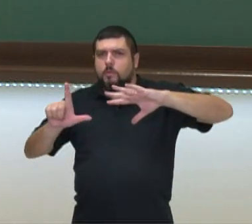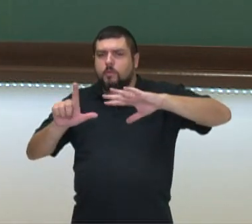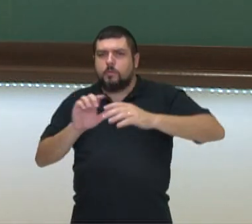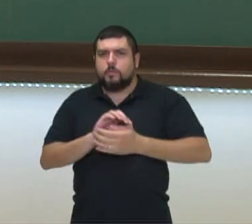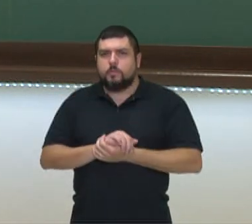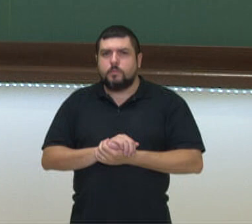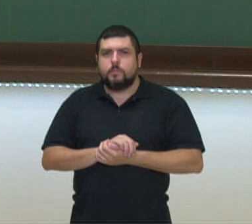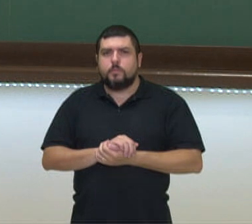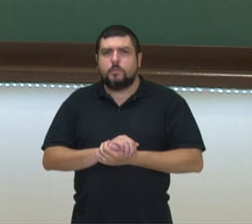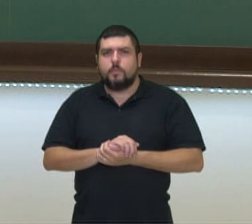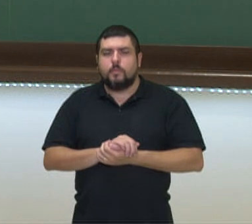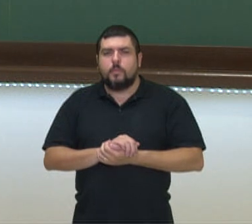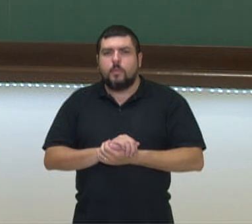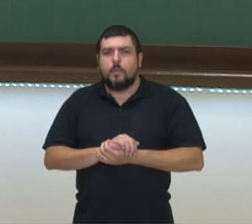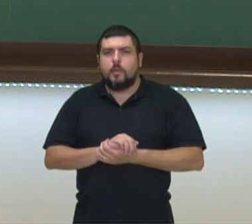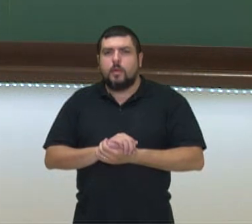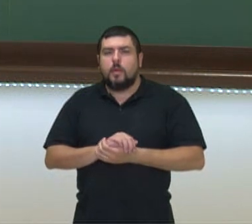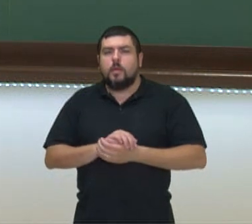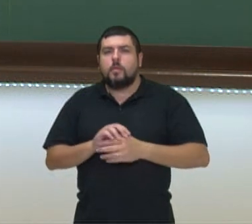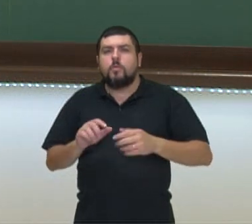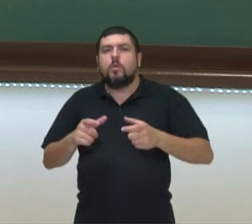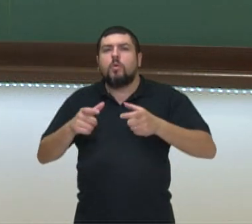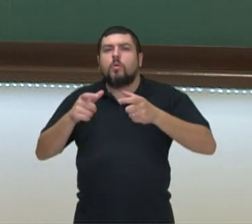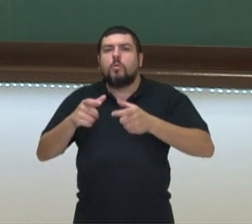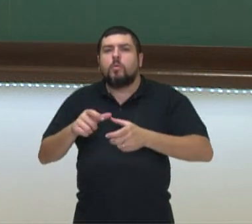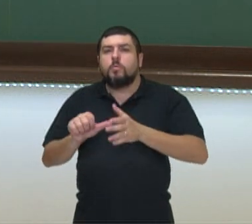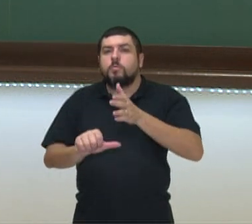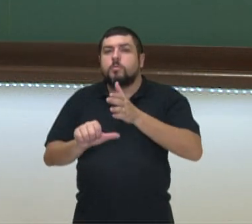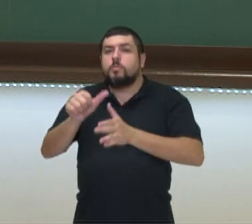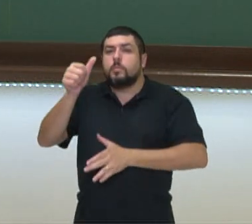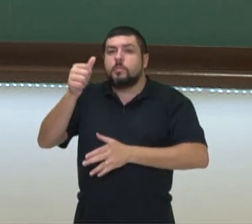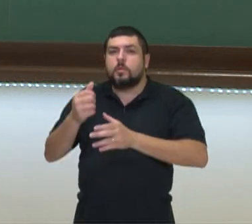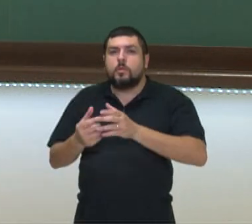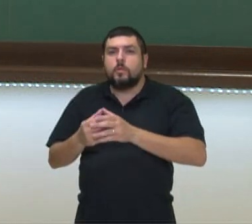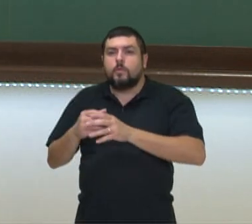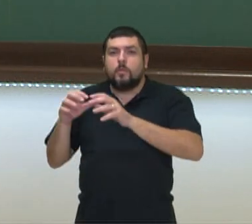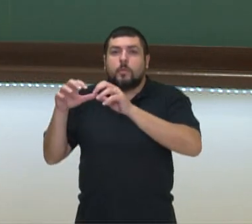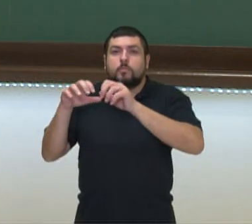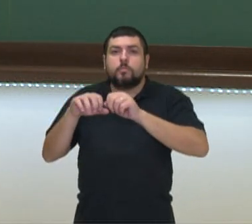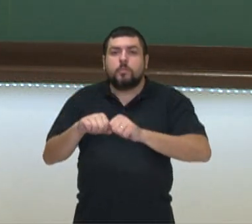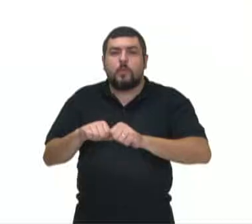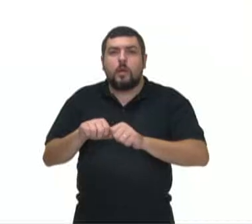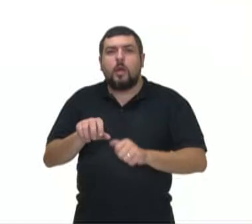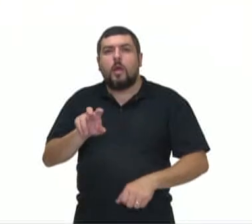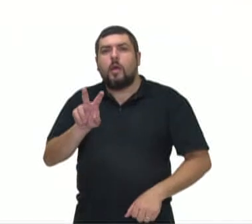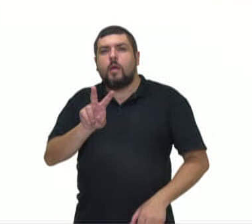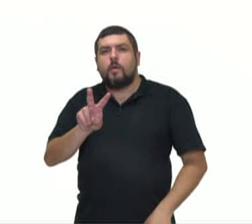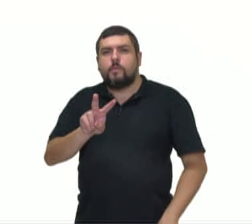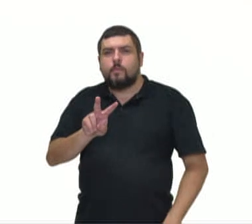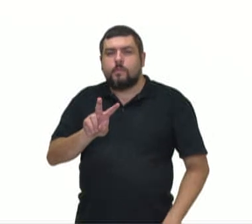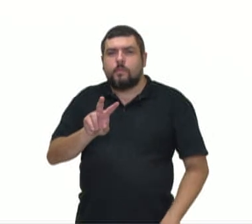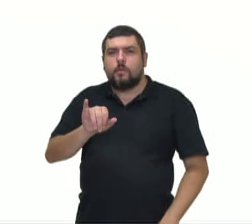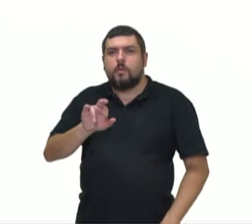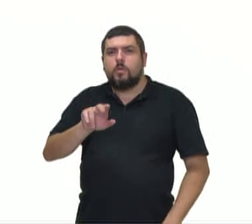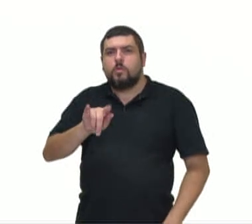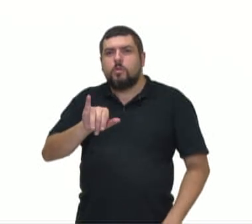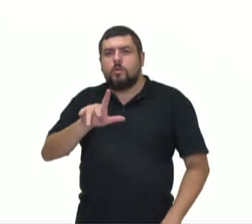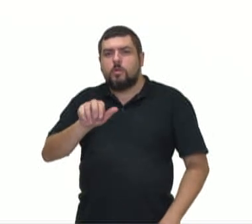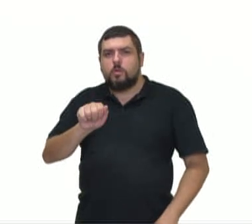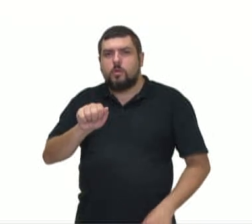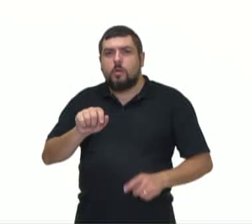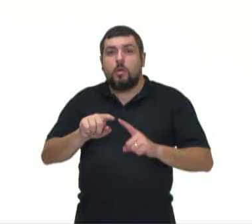fundar a primeira colônia na região da Virgínia com autorização da monarquia, porém ela não prosperou, ela